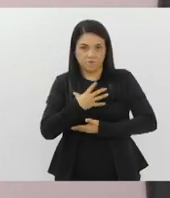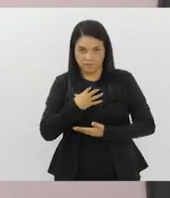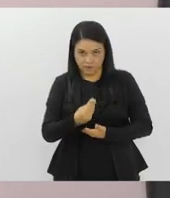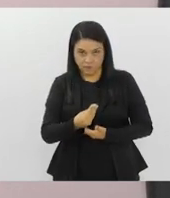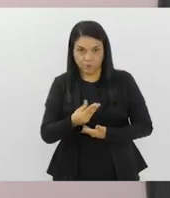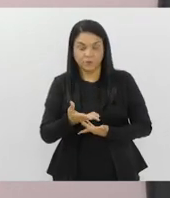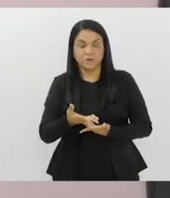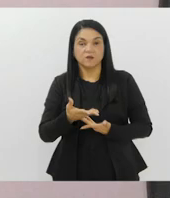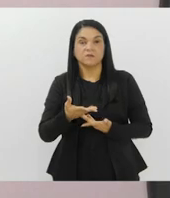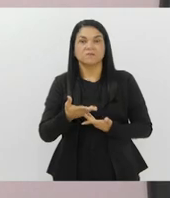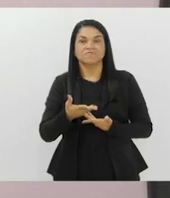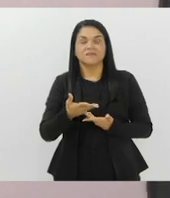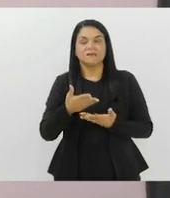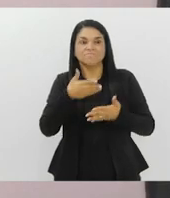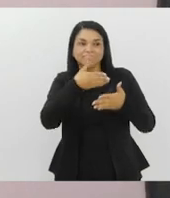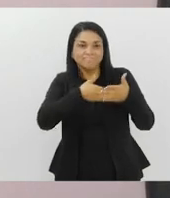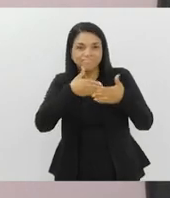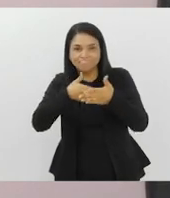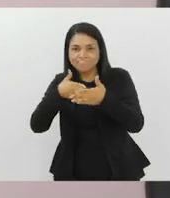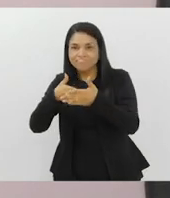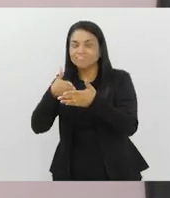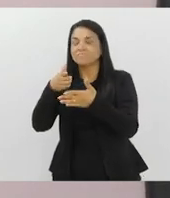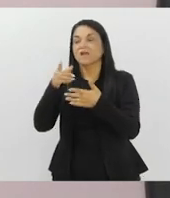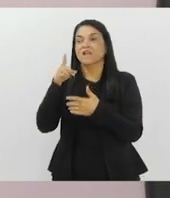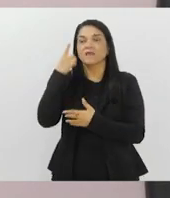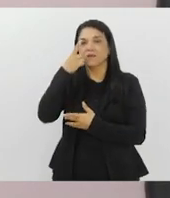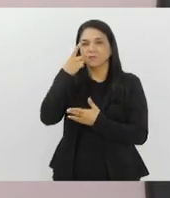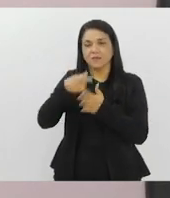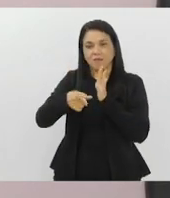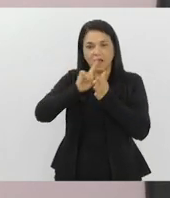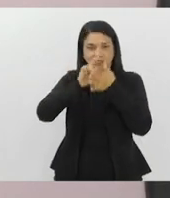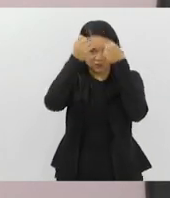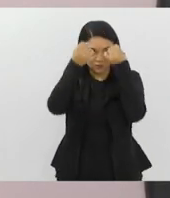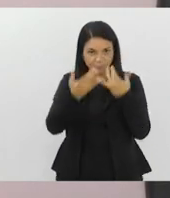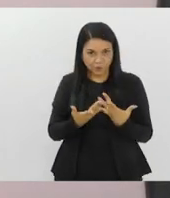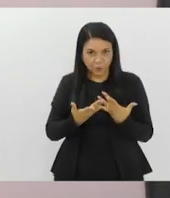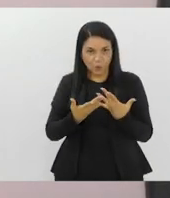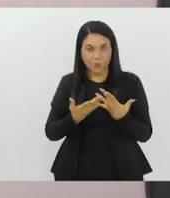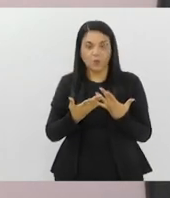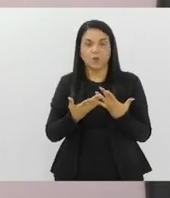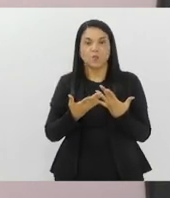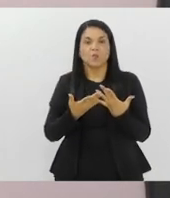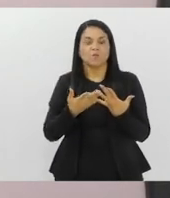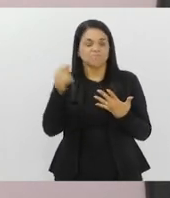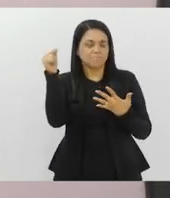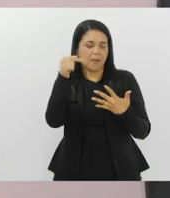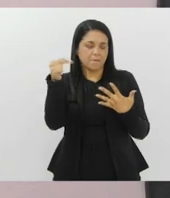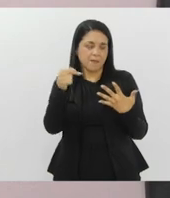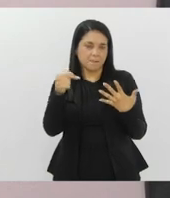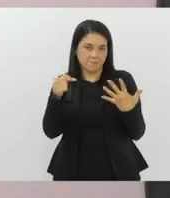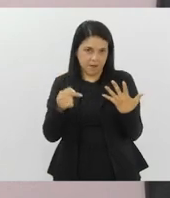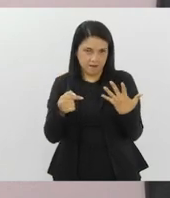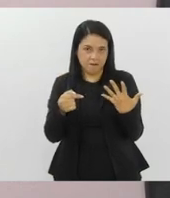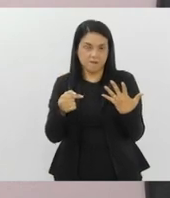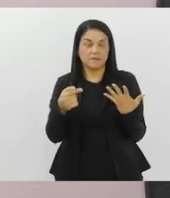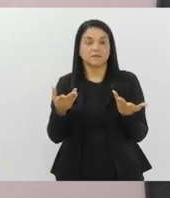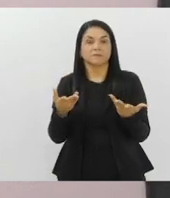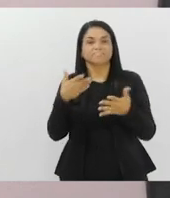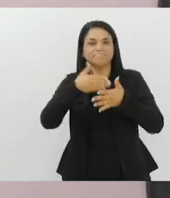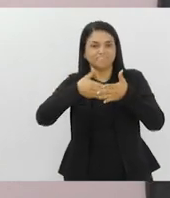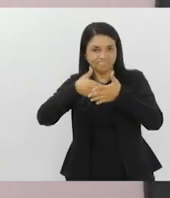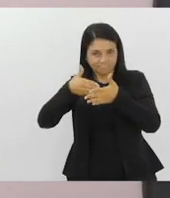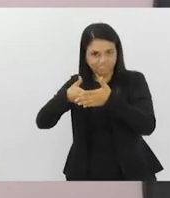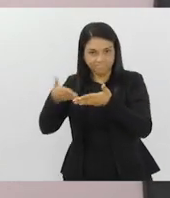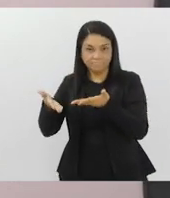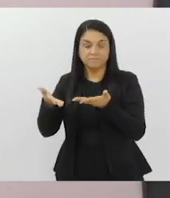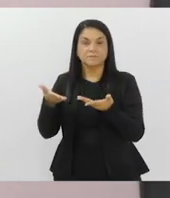obstáculos intransponíveis, né? E a deputada falou, citou diversos desses obstáculos.